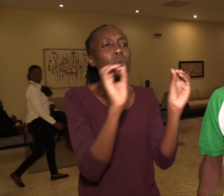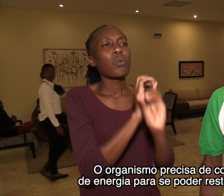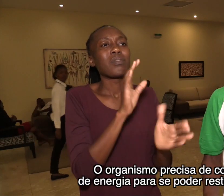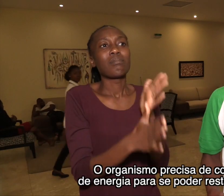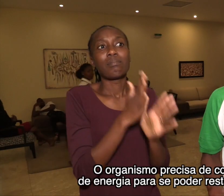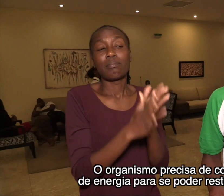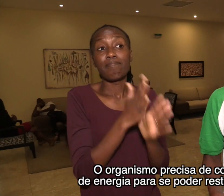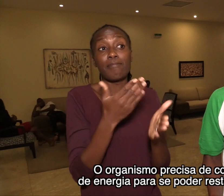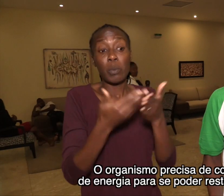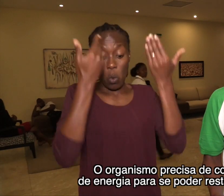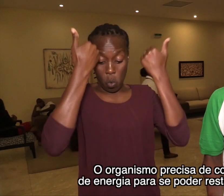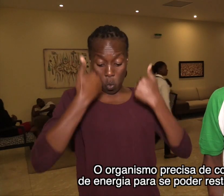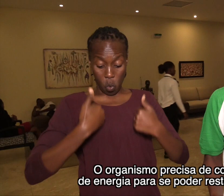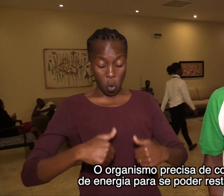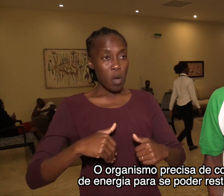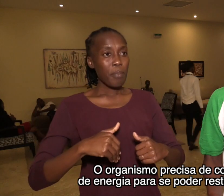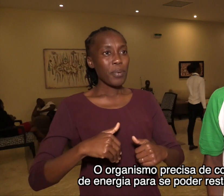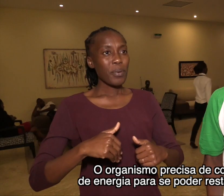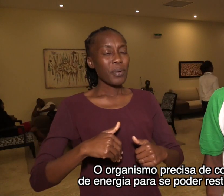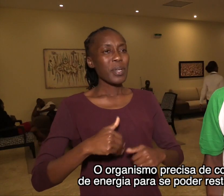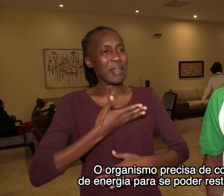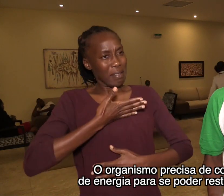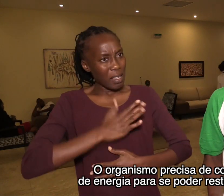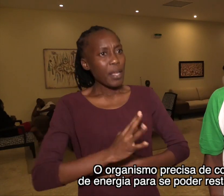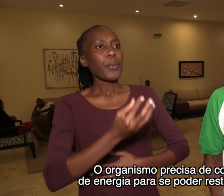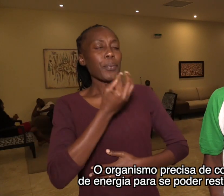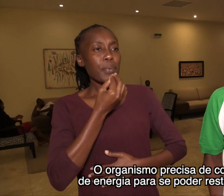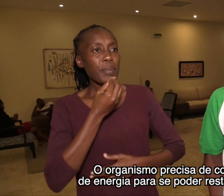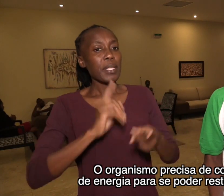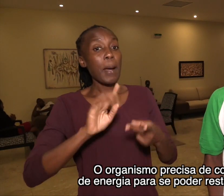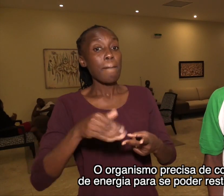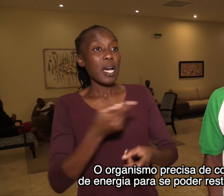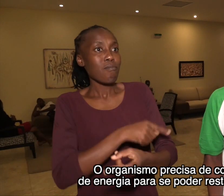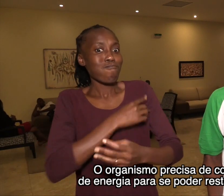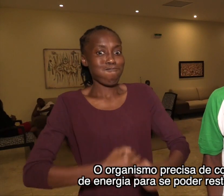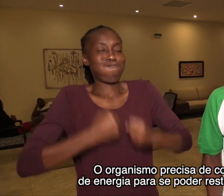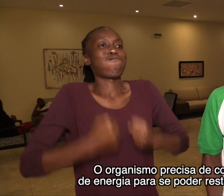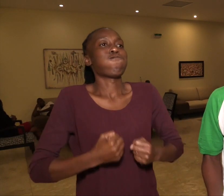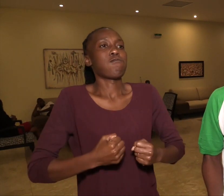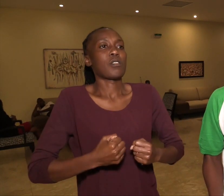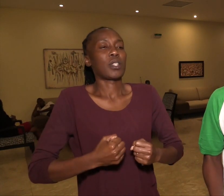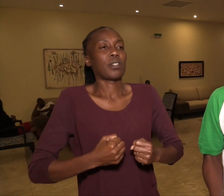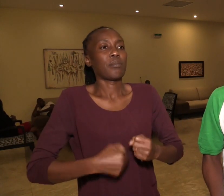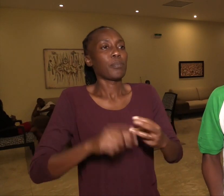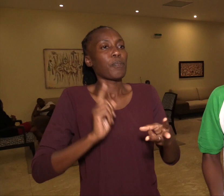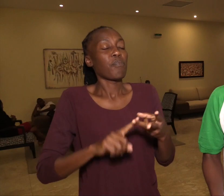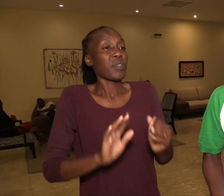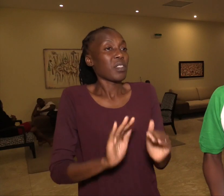O organismo precisa de comida, precisa de energias para poder ficar restabelecido. Então,